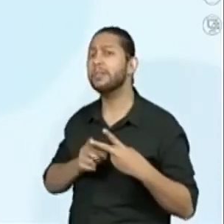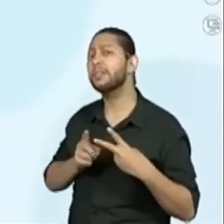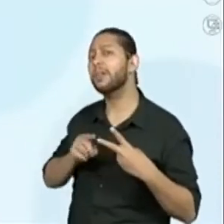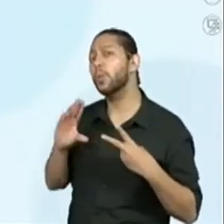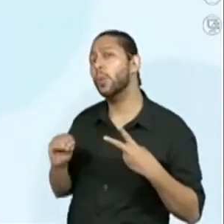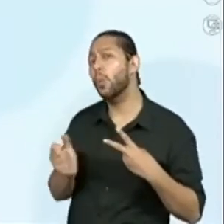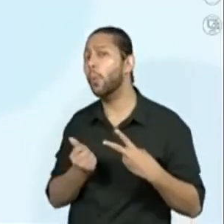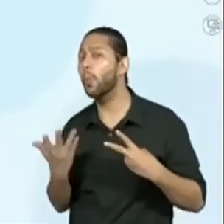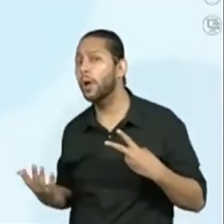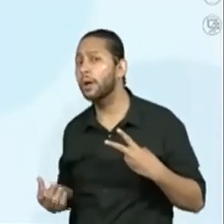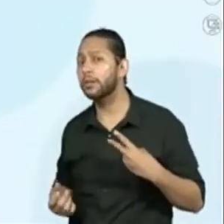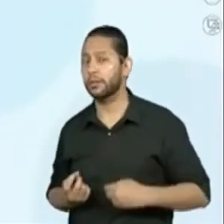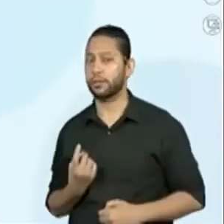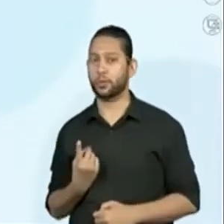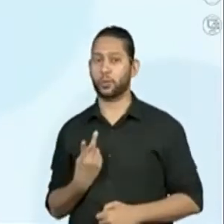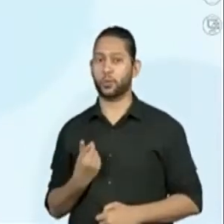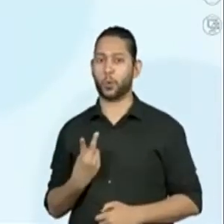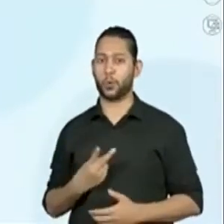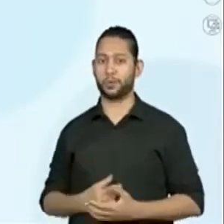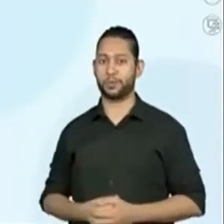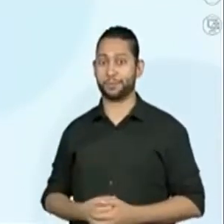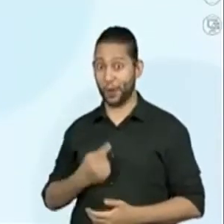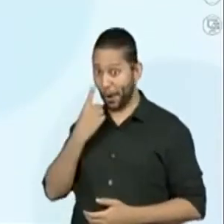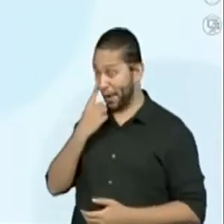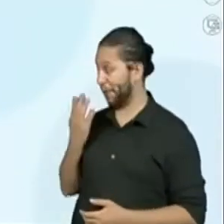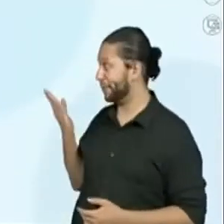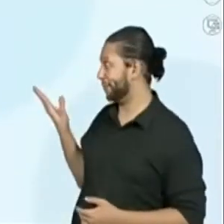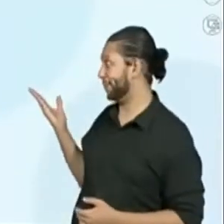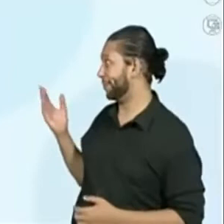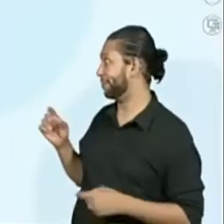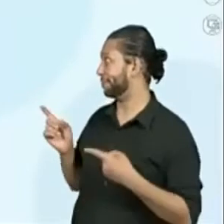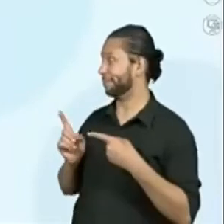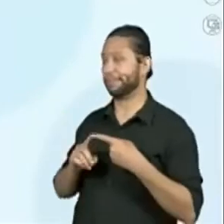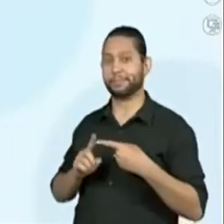entenderem Ok então 10 no período da tarde